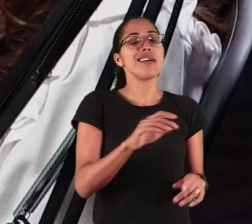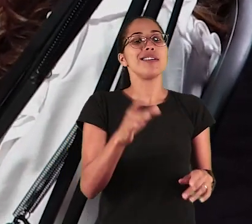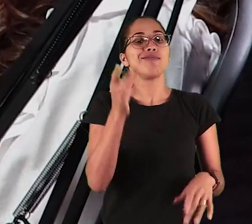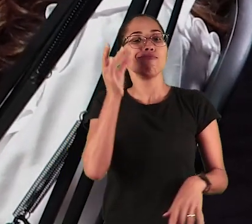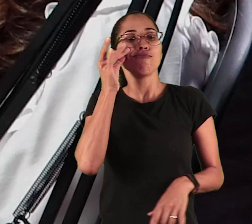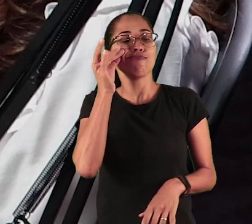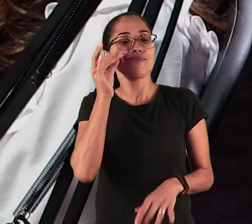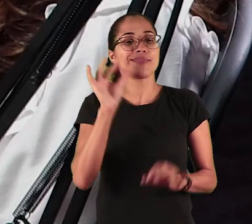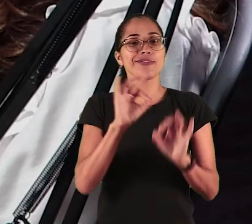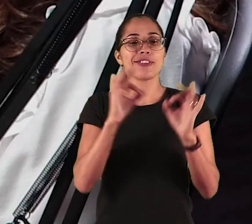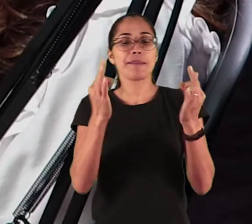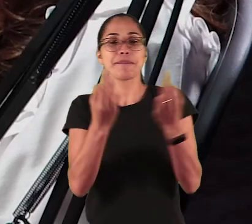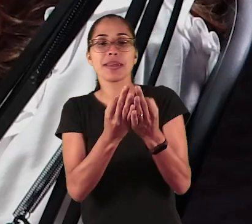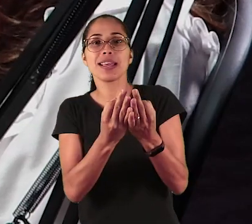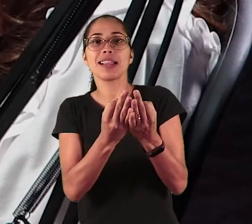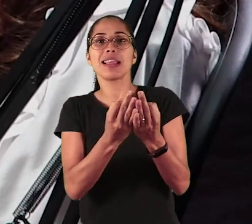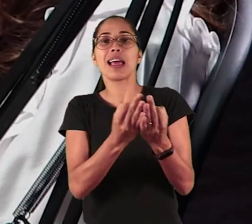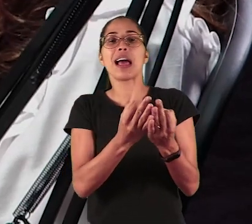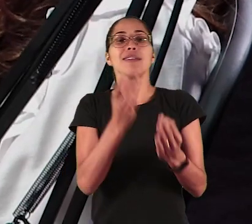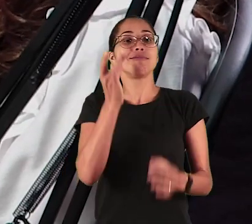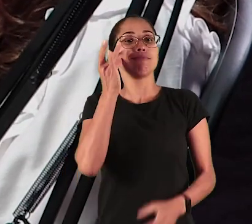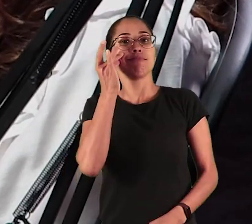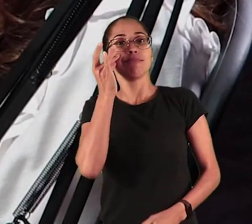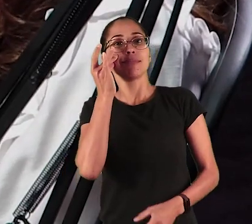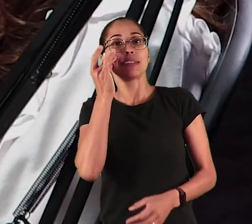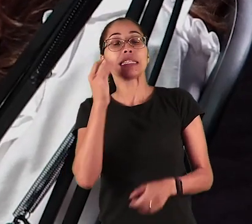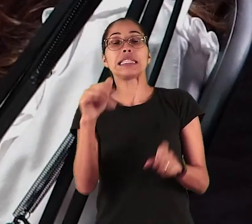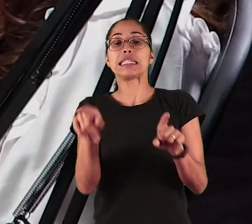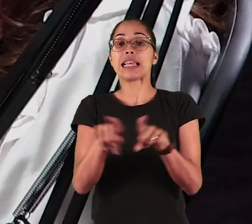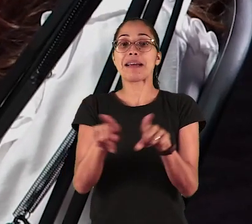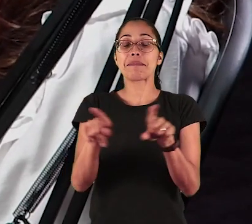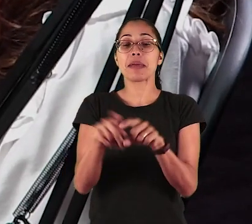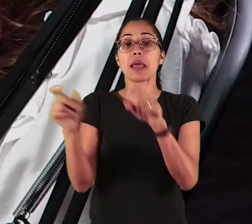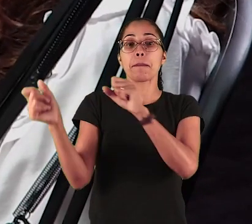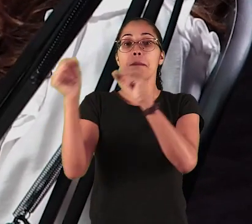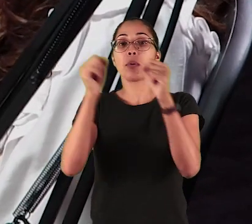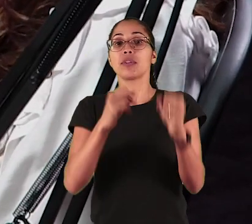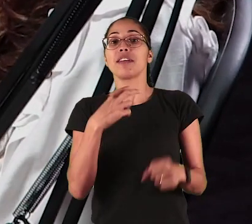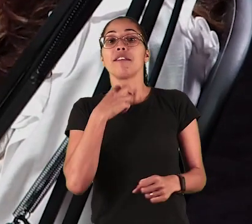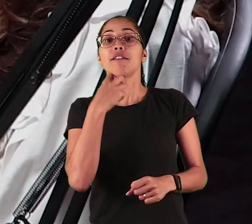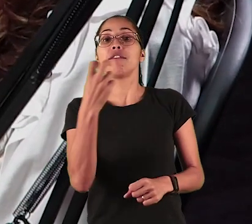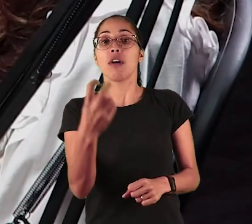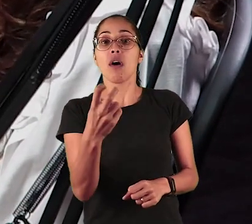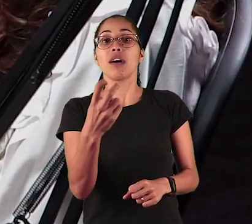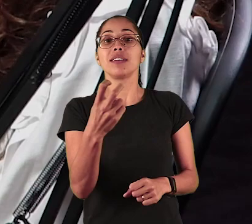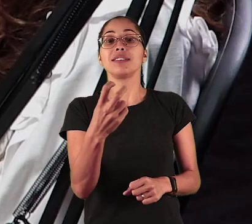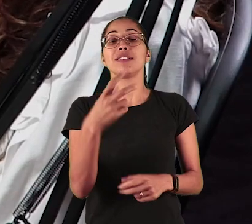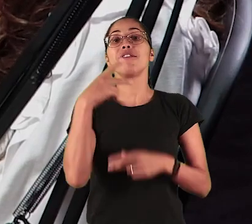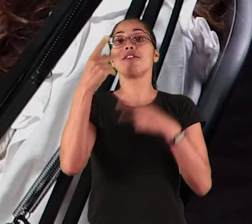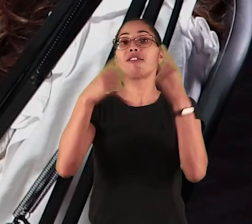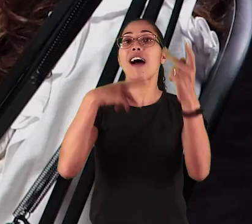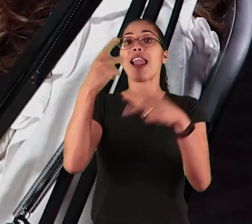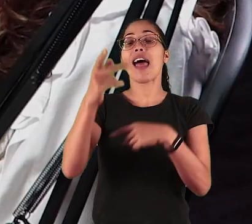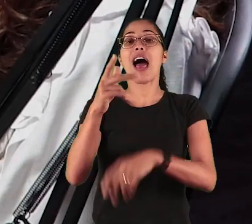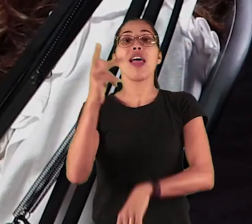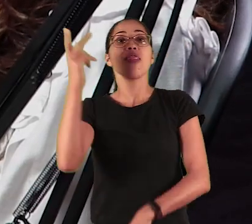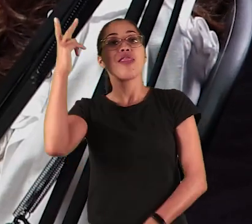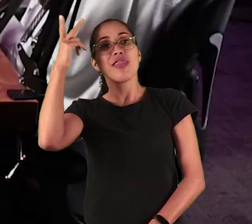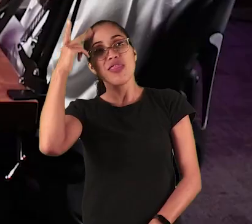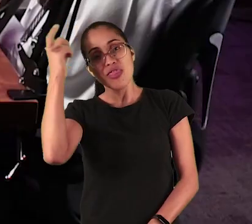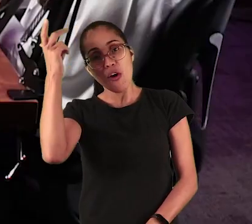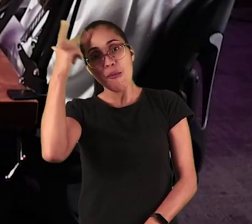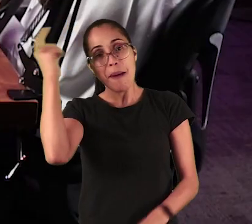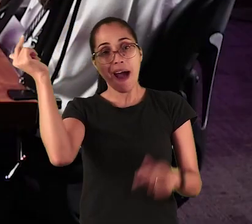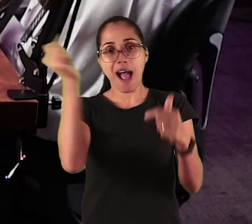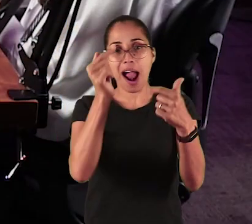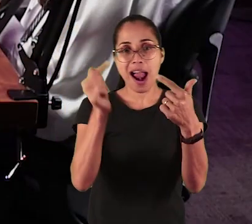ele na família e como que e o poder que a mulher tem de ter a voz de falar normalizar